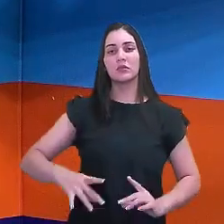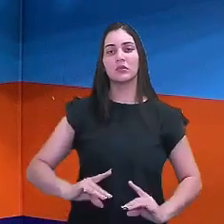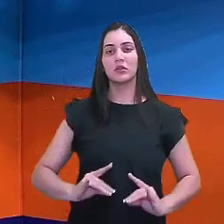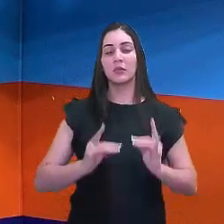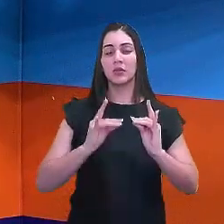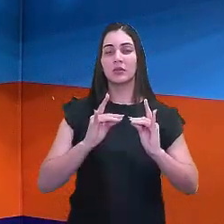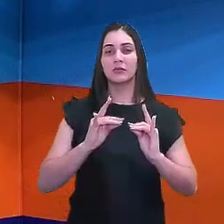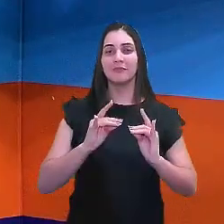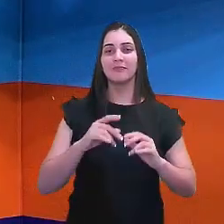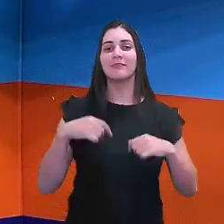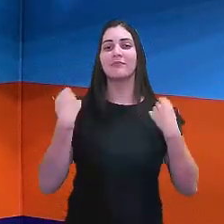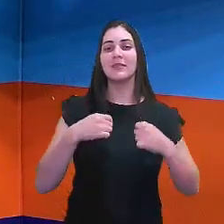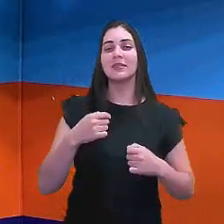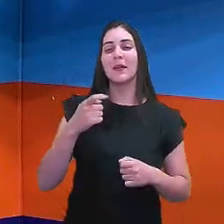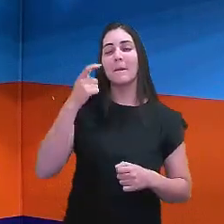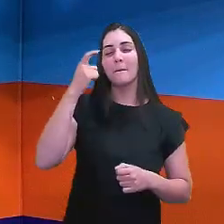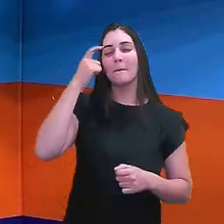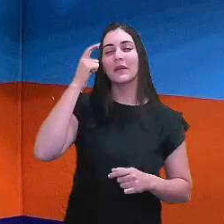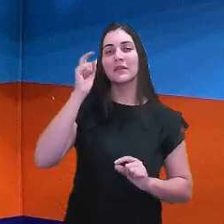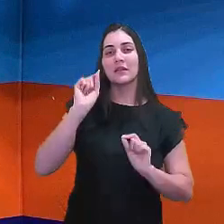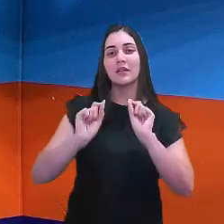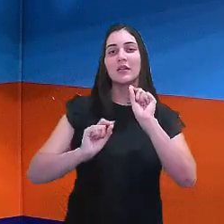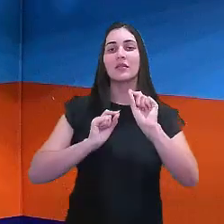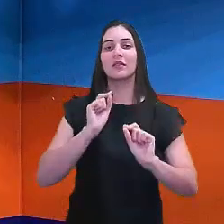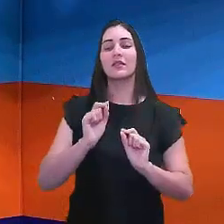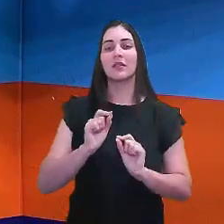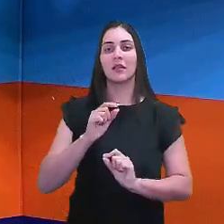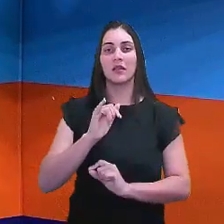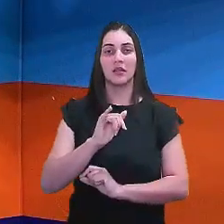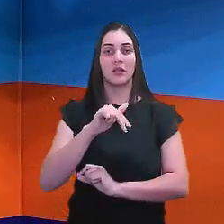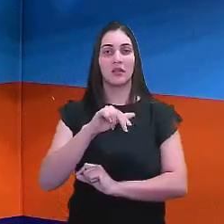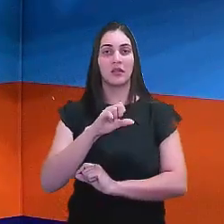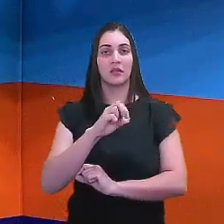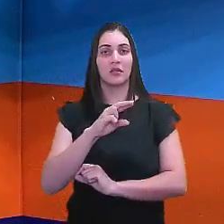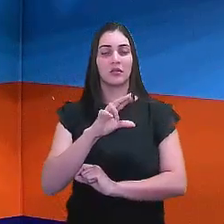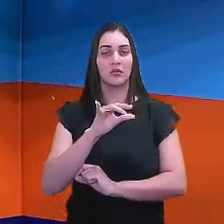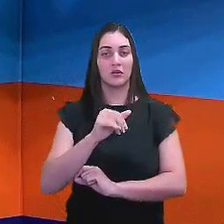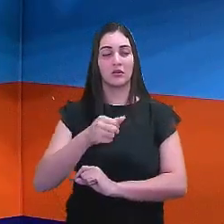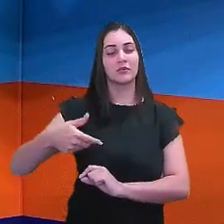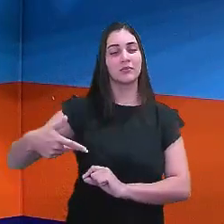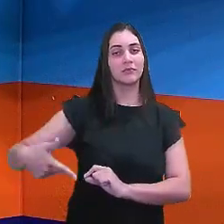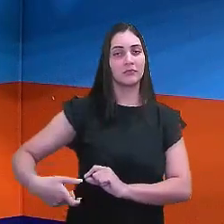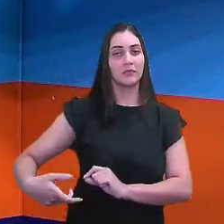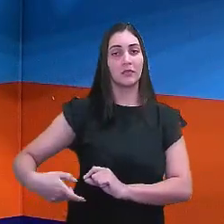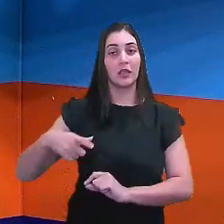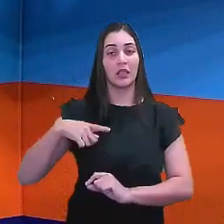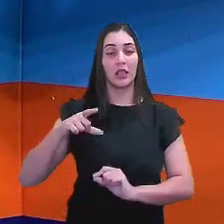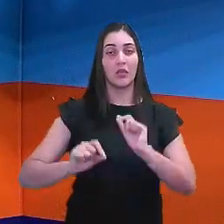por exemplo, em insulina. Que é lá aquela proteína, né, que é esse hormônio que tem a